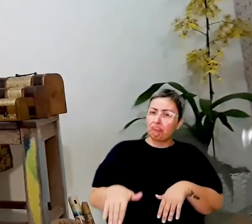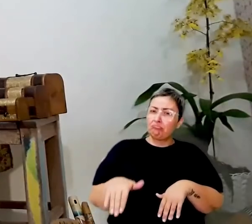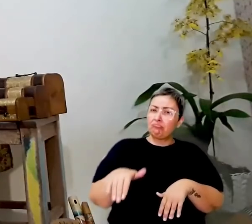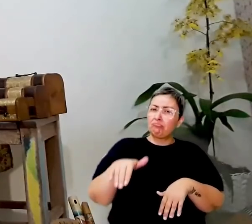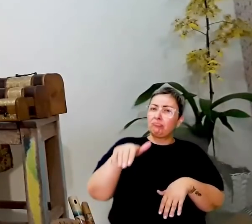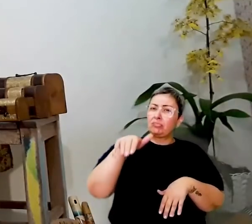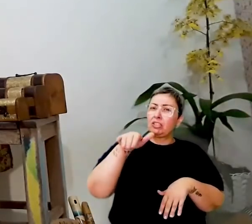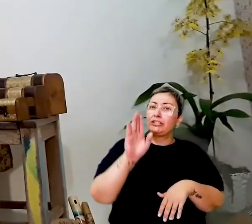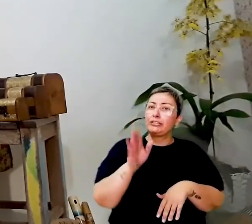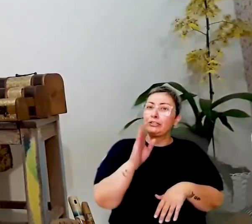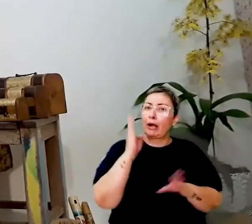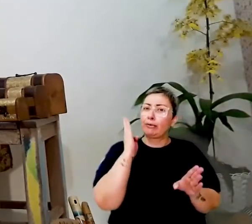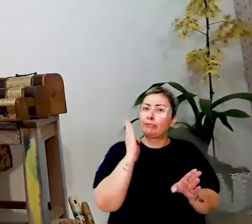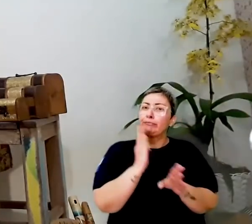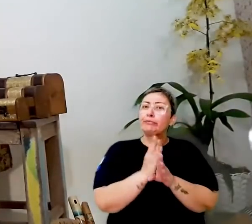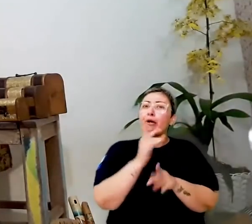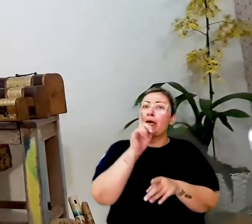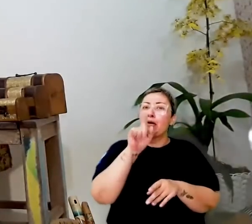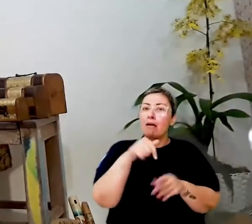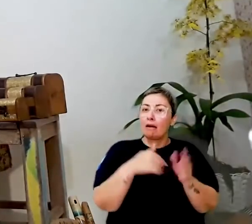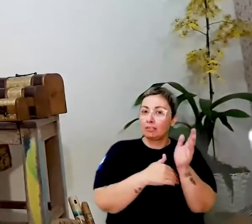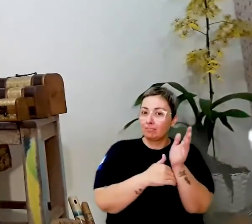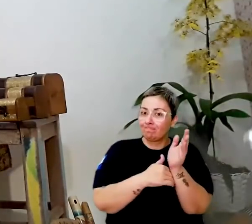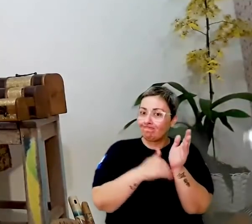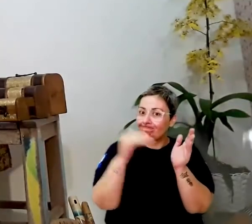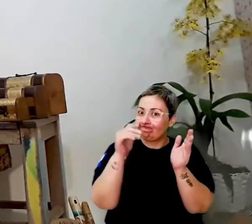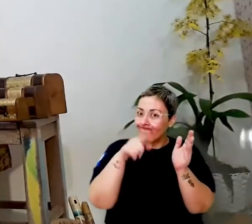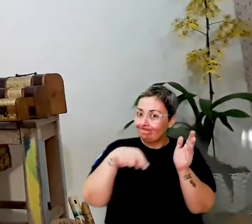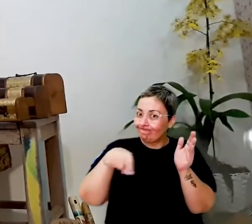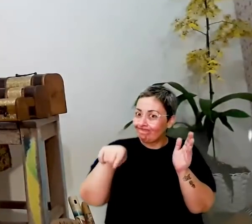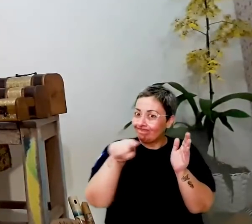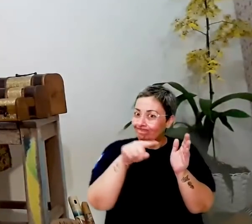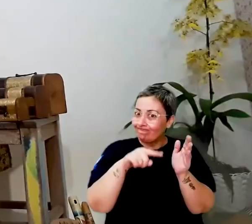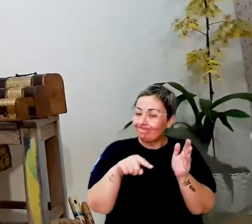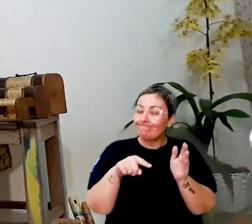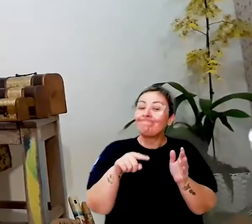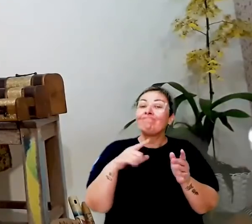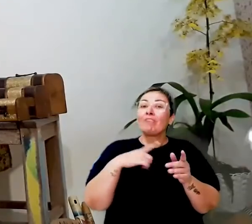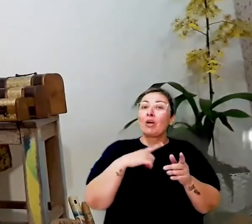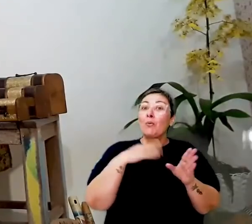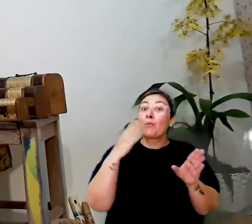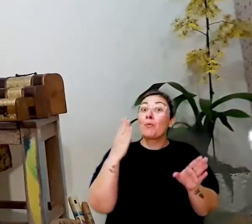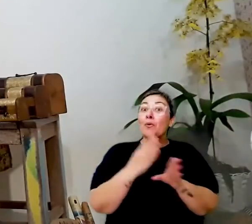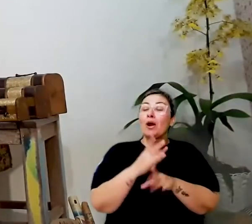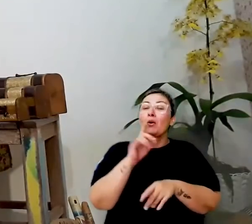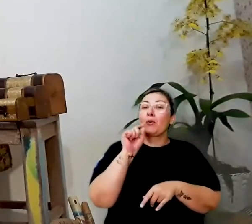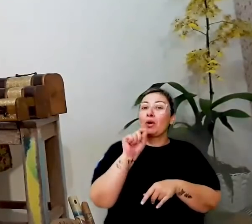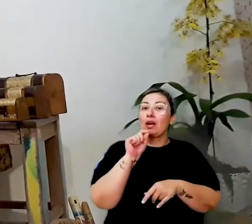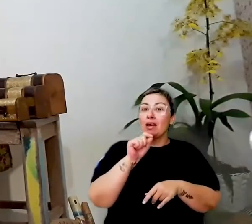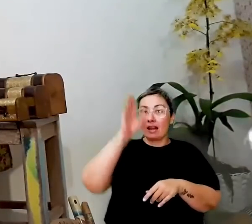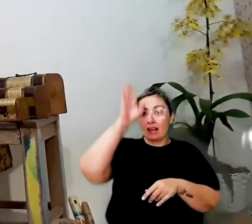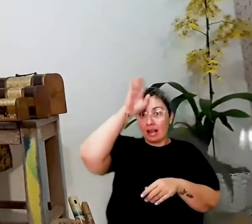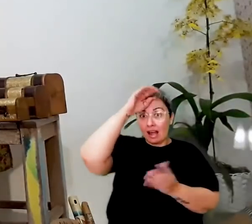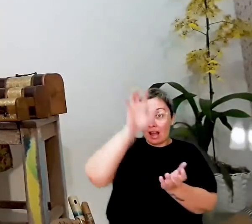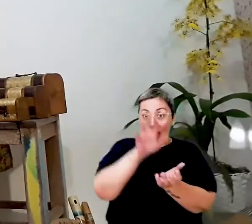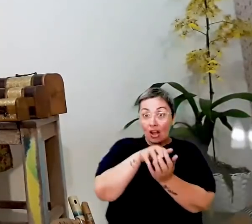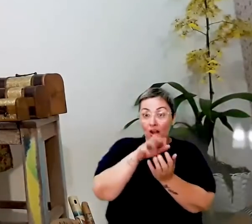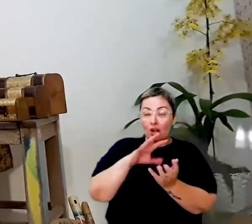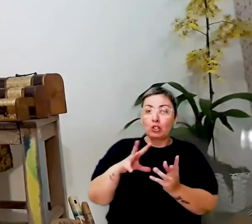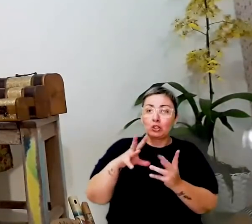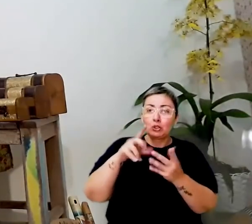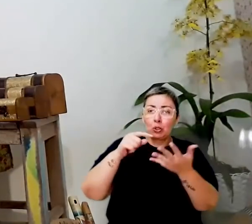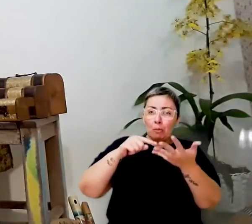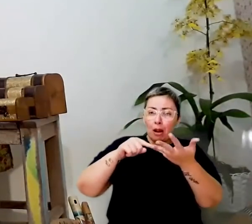eu descobri, e este é um segredo que eu conto para vocês, eu descobri que a Cuca e todos os